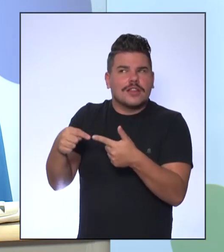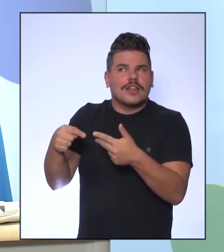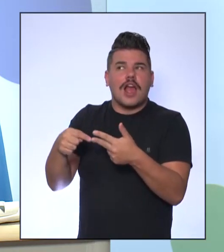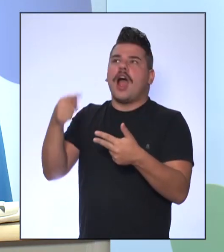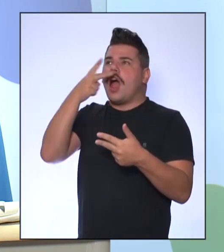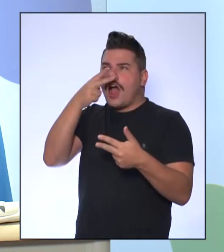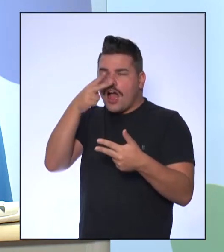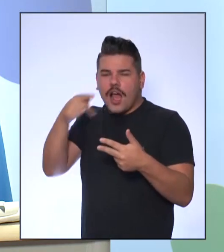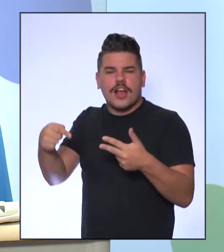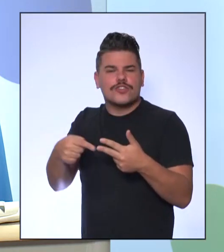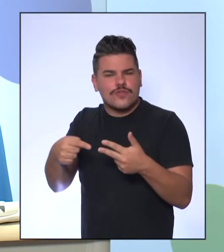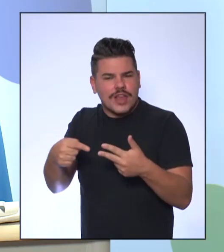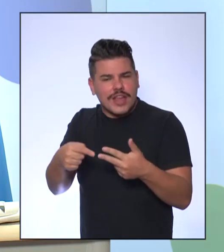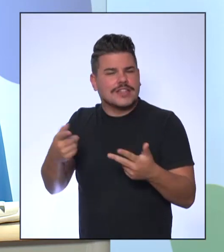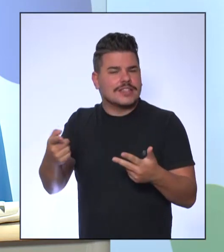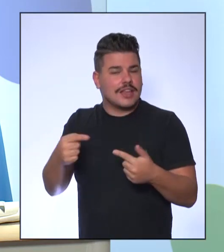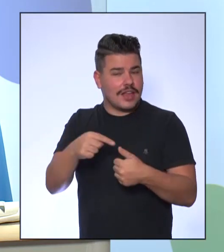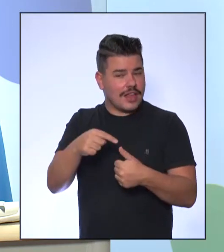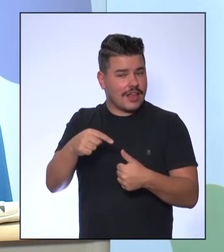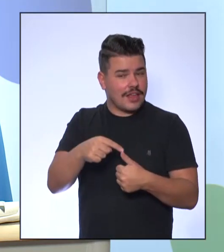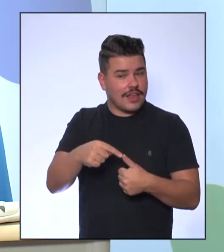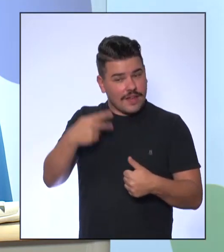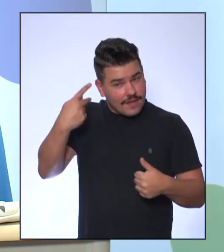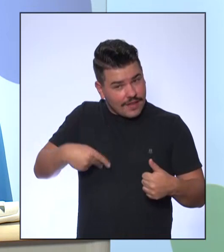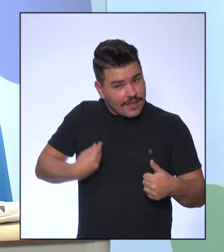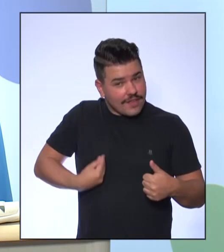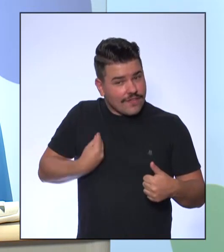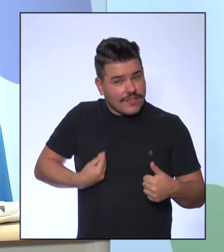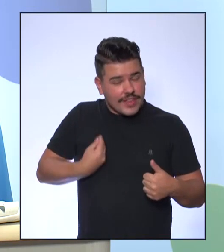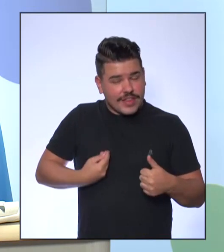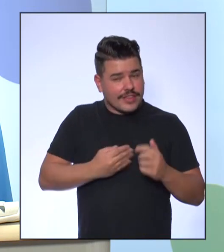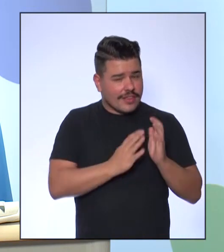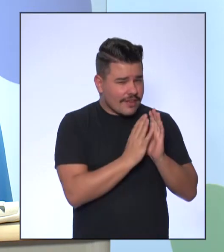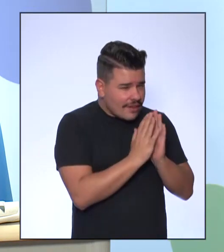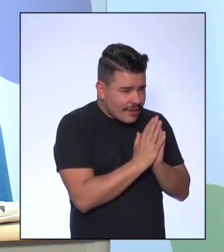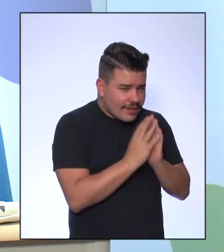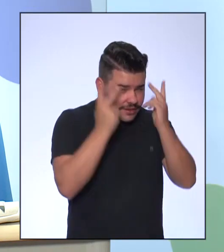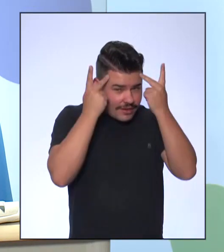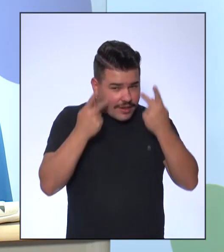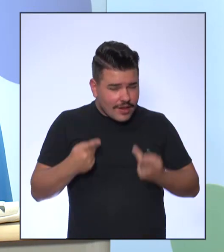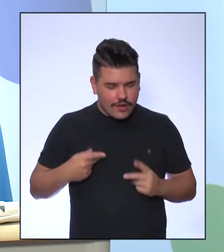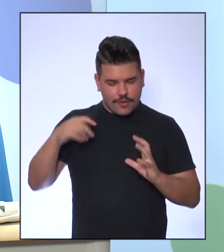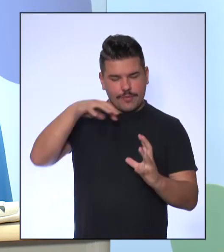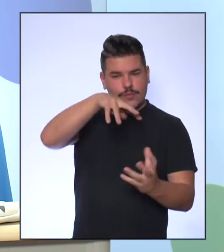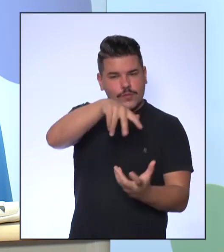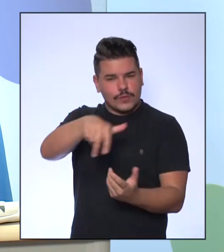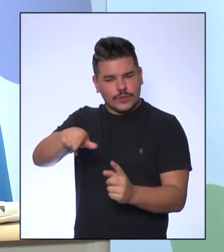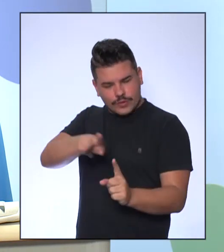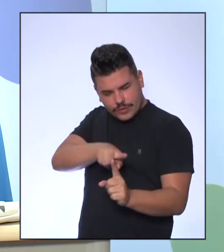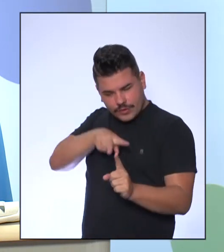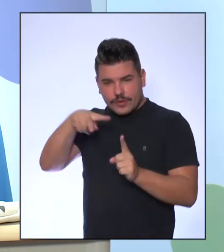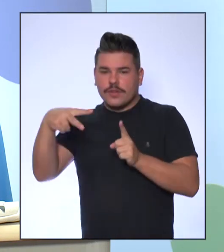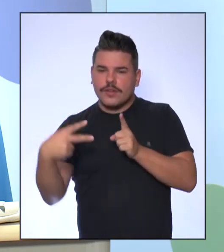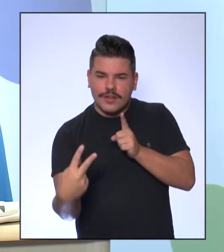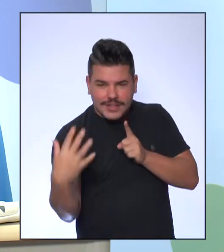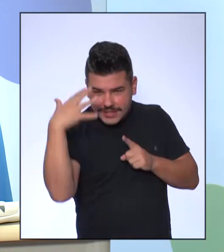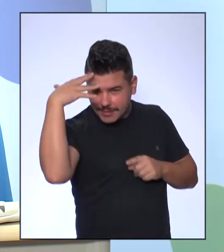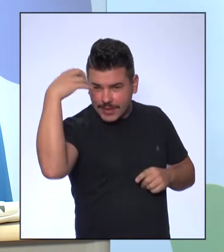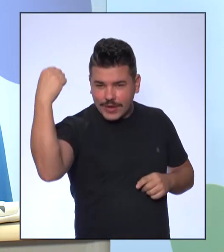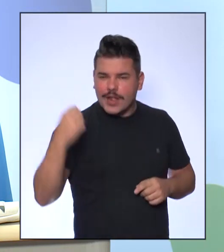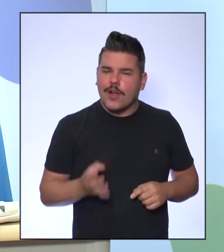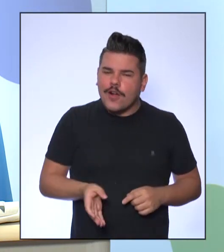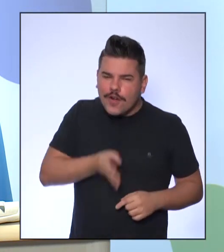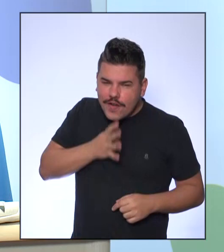destaca mais? A sabedoria de vida, visão de mundo, busca pelo autoconhecimento, atitude crítica